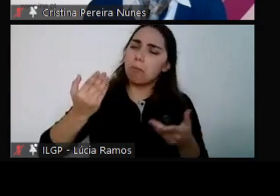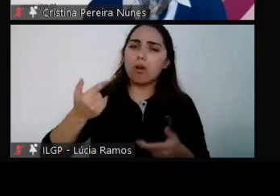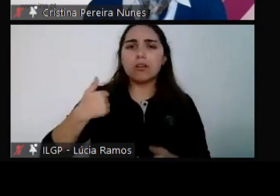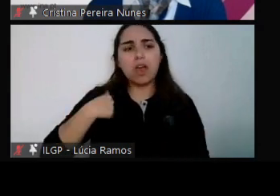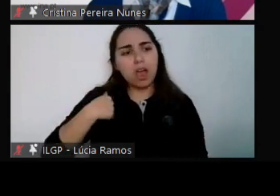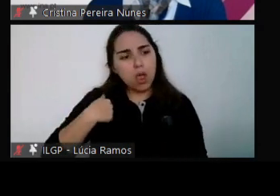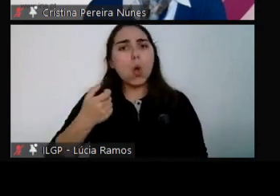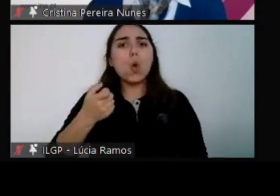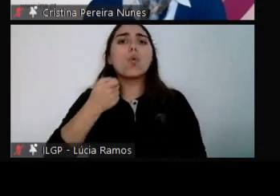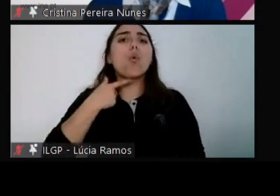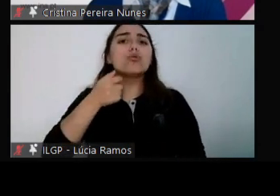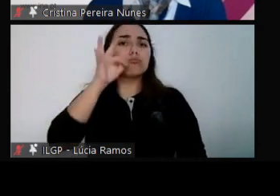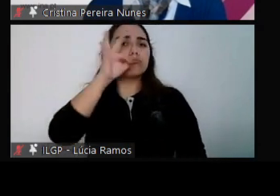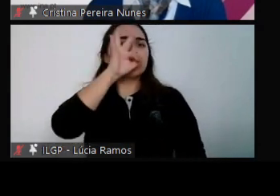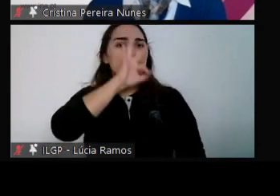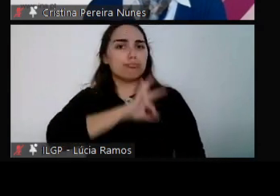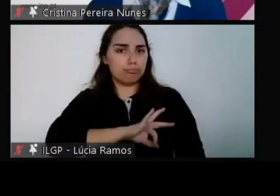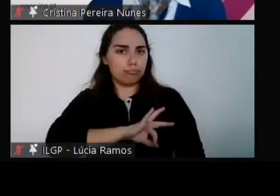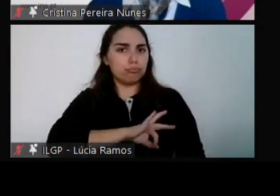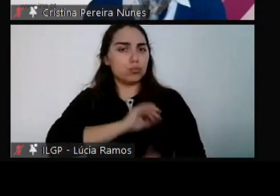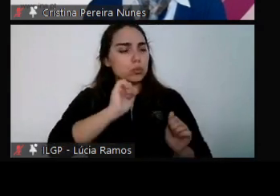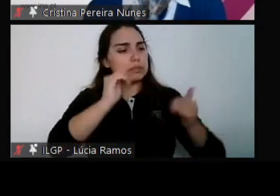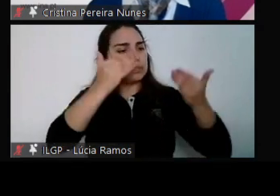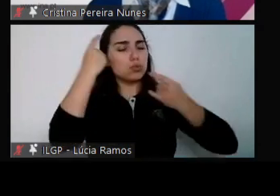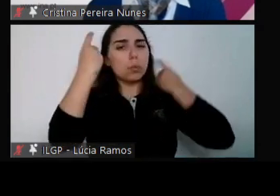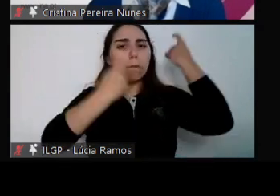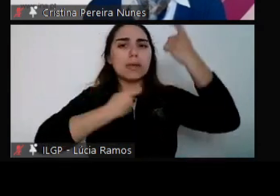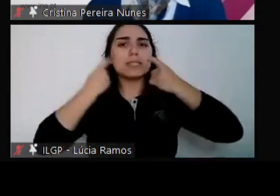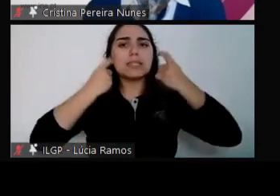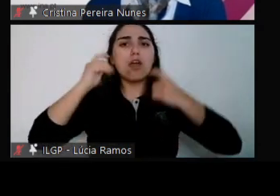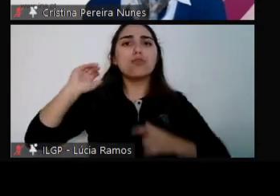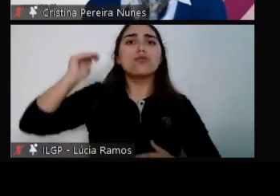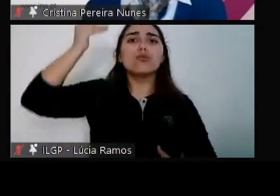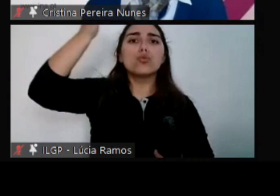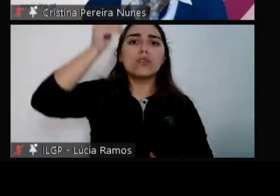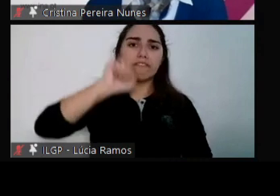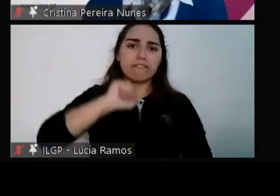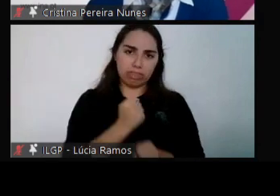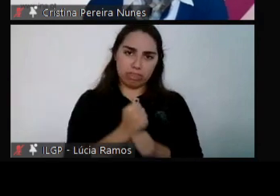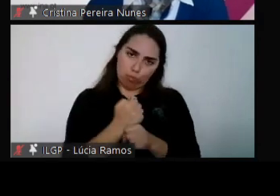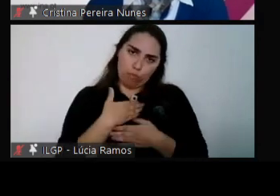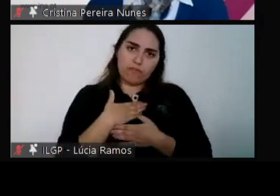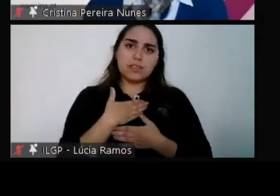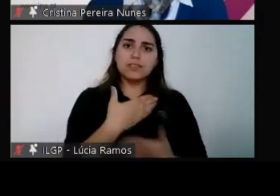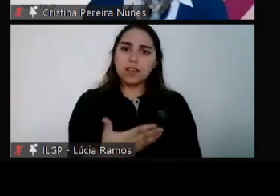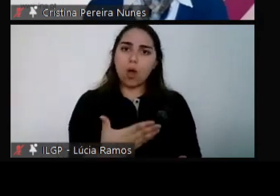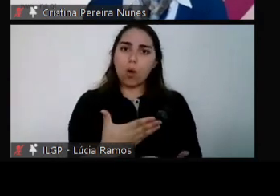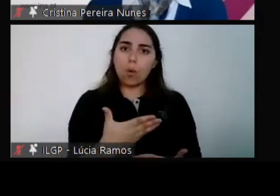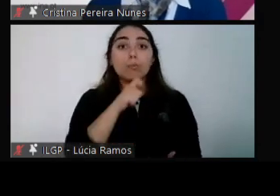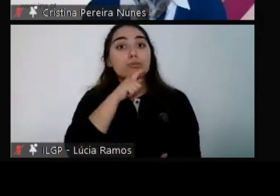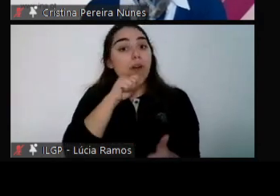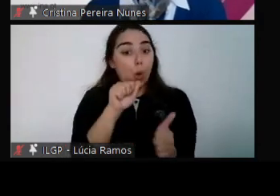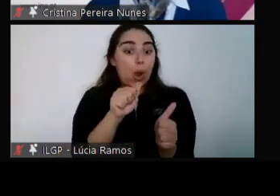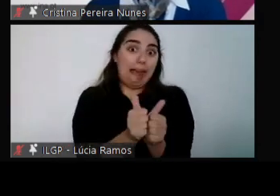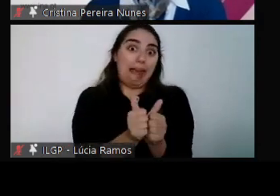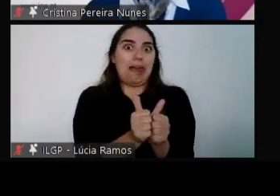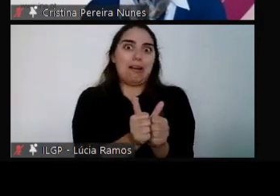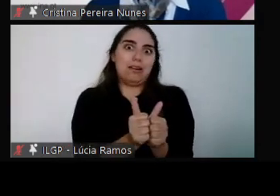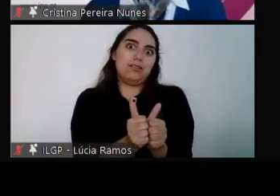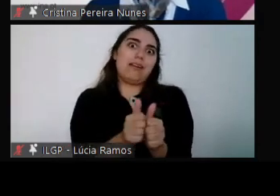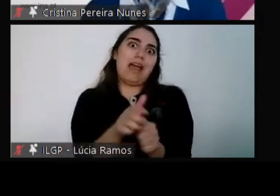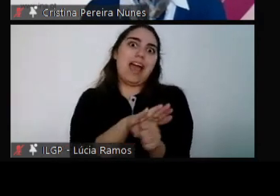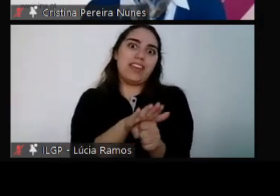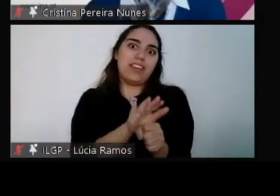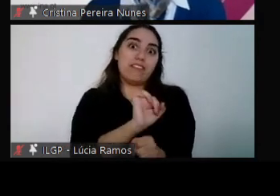percurso profissional que ele inicialmente pensou para a sua carreira, eventualmente muito colado àquilo que é a sua área de ensino, não é? E